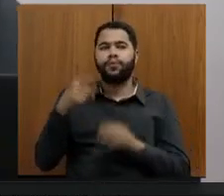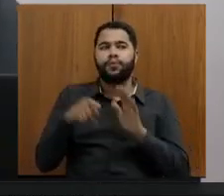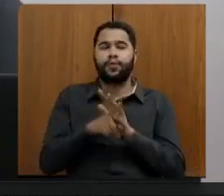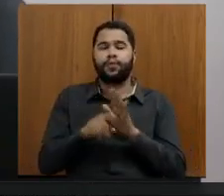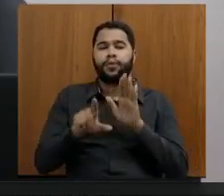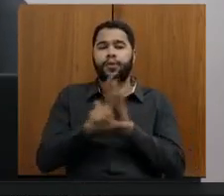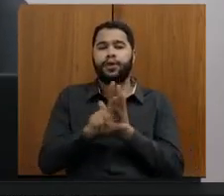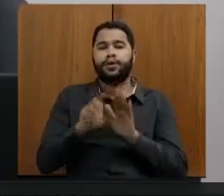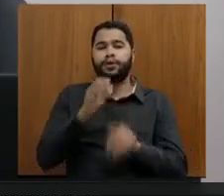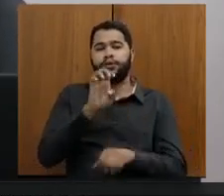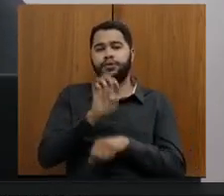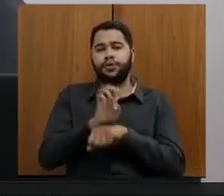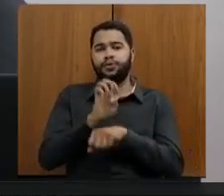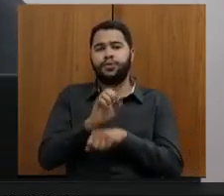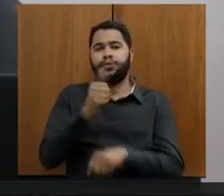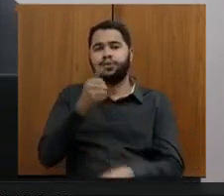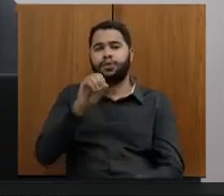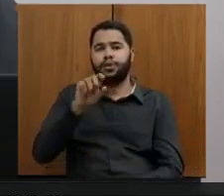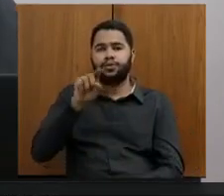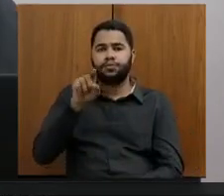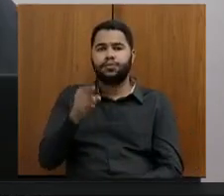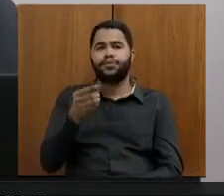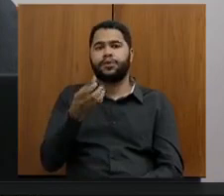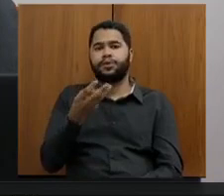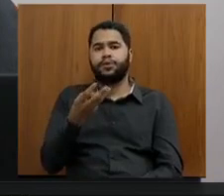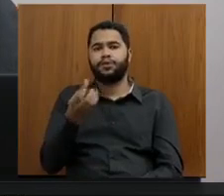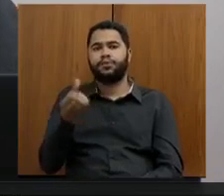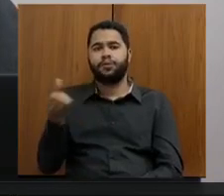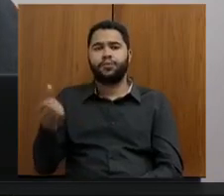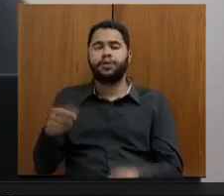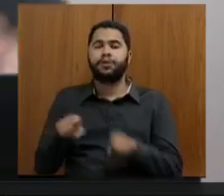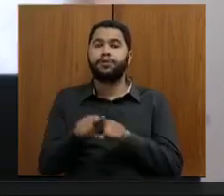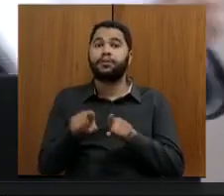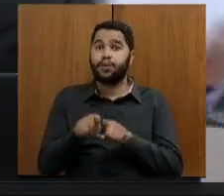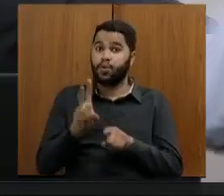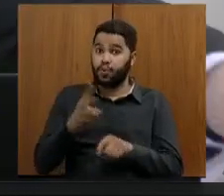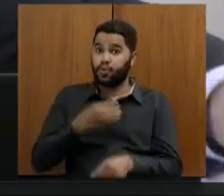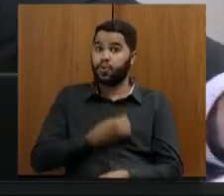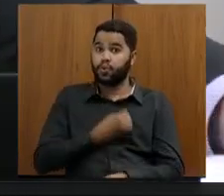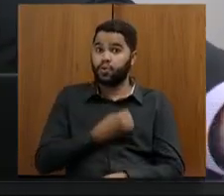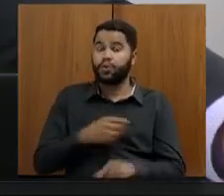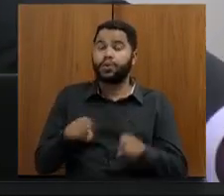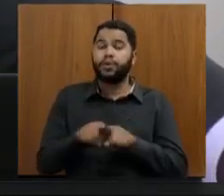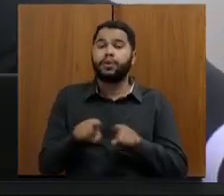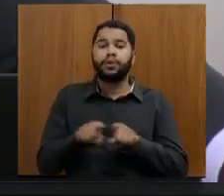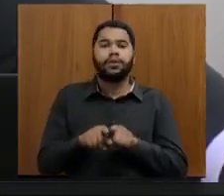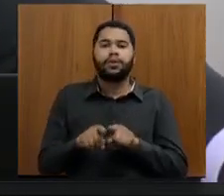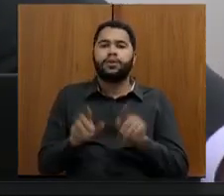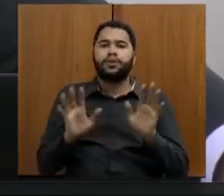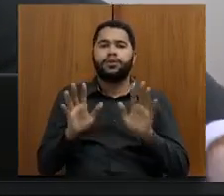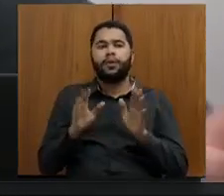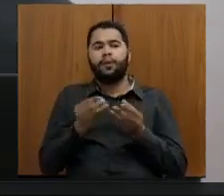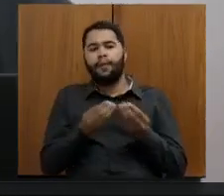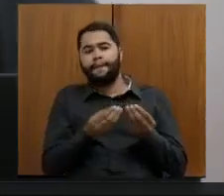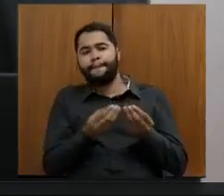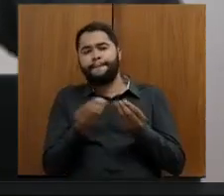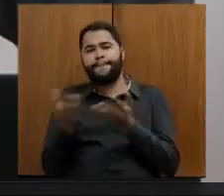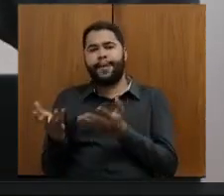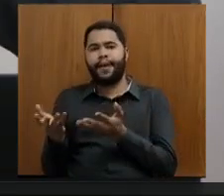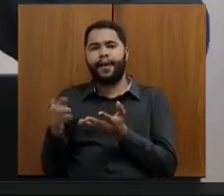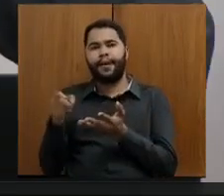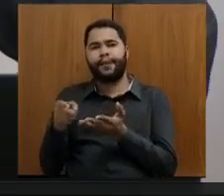10366 é está em vigor e também o não repasse